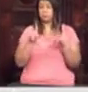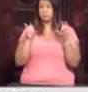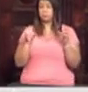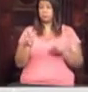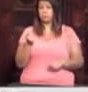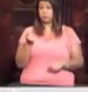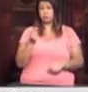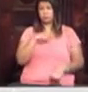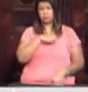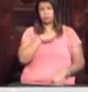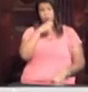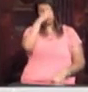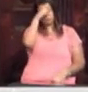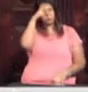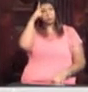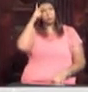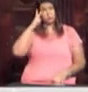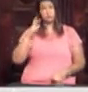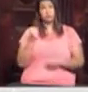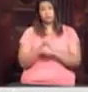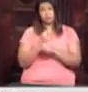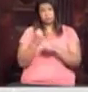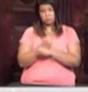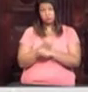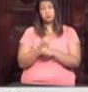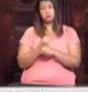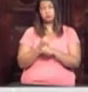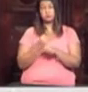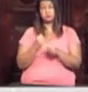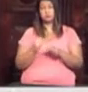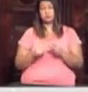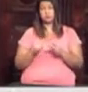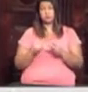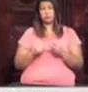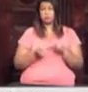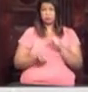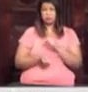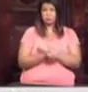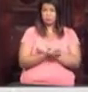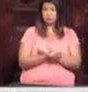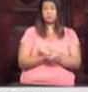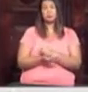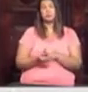público. Obras superfaturadas, propina,